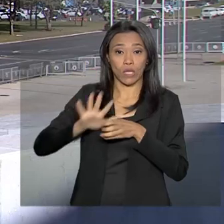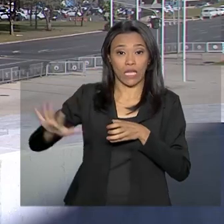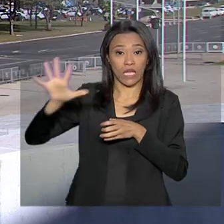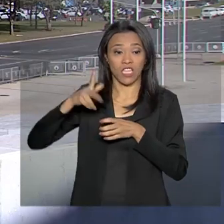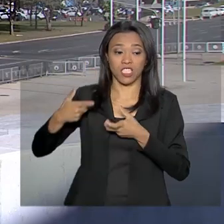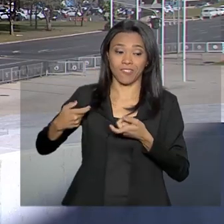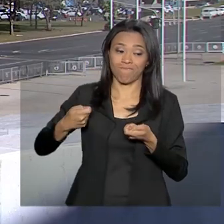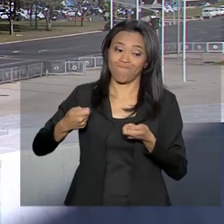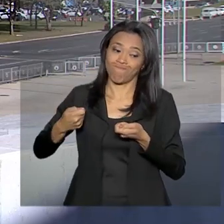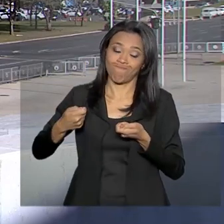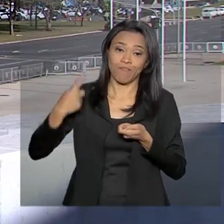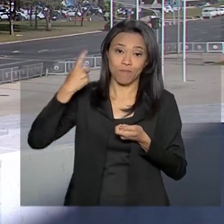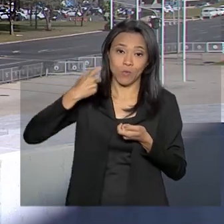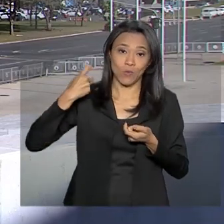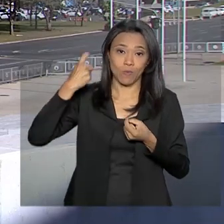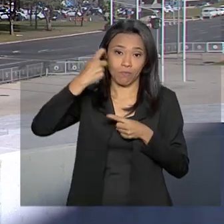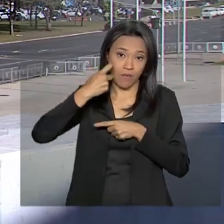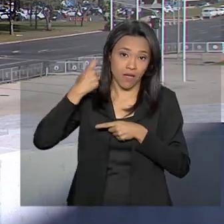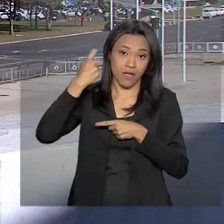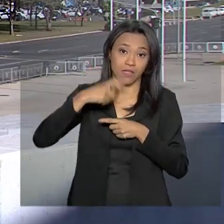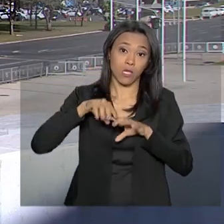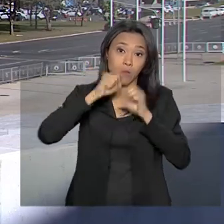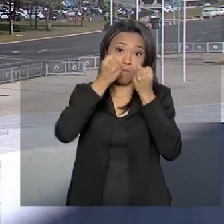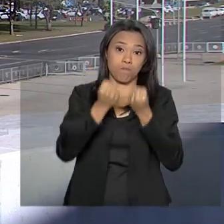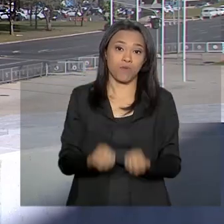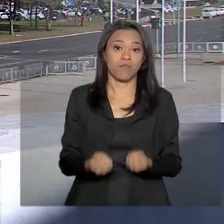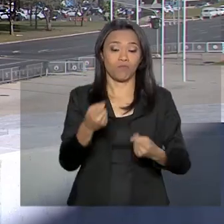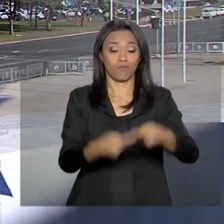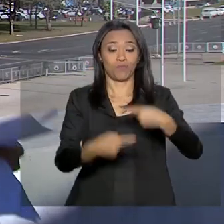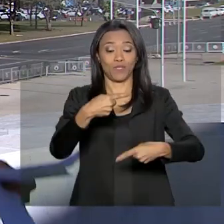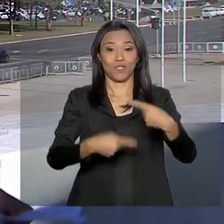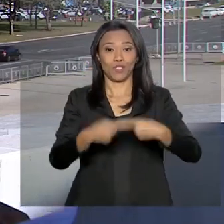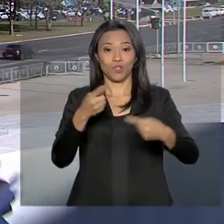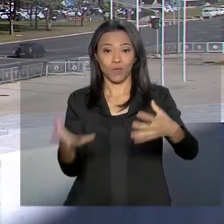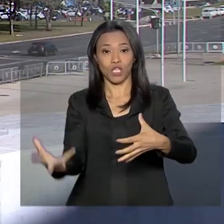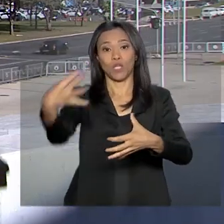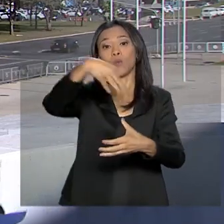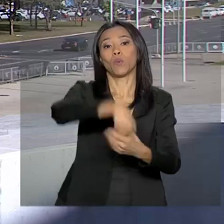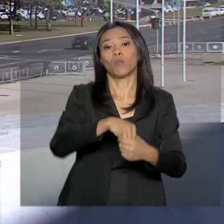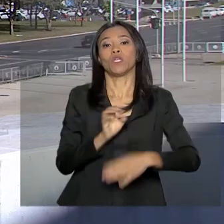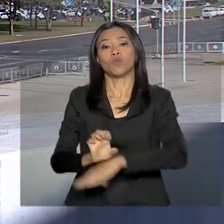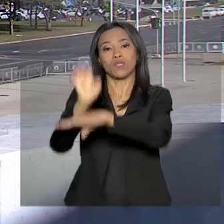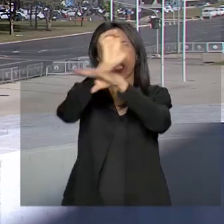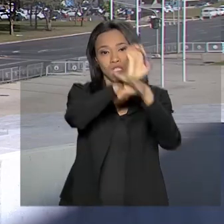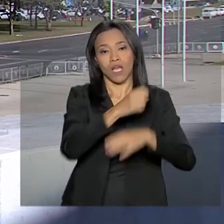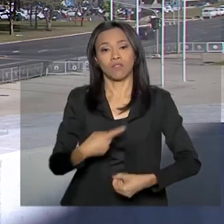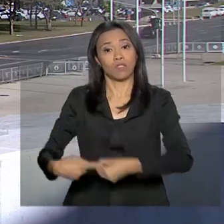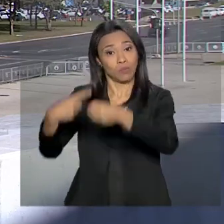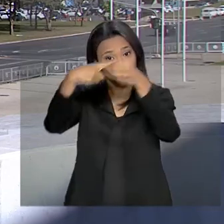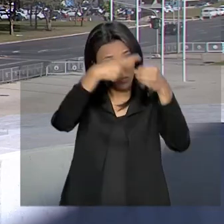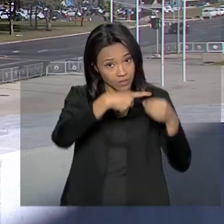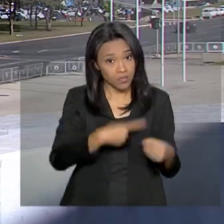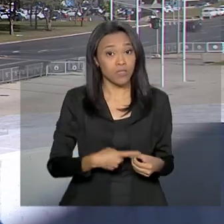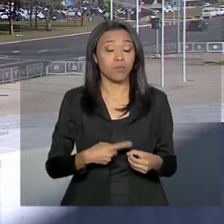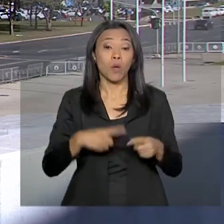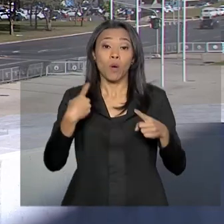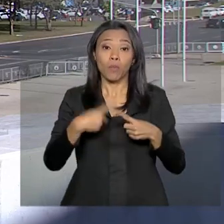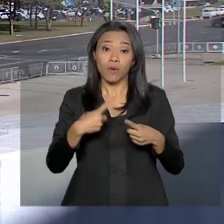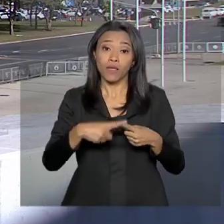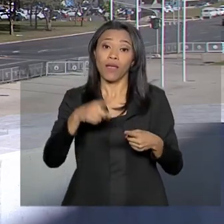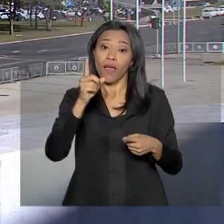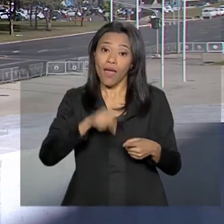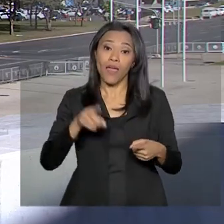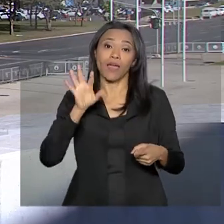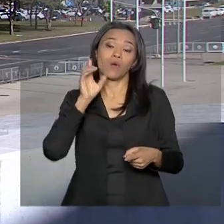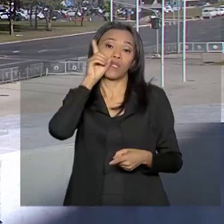parlamentares, a preocupação é o peso político dessa inclusão, ou seja, estados e municípios estariam transferindo para os